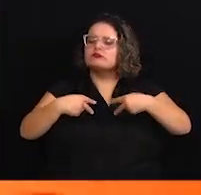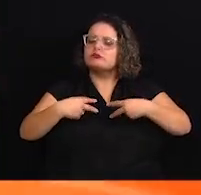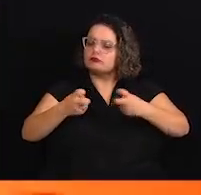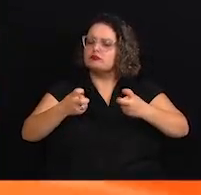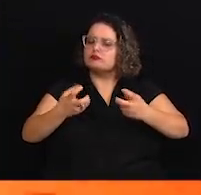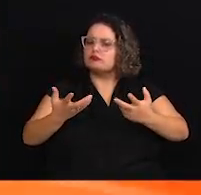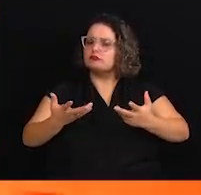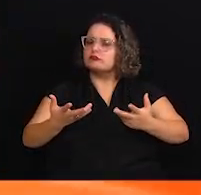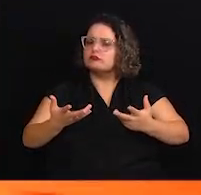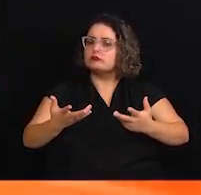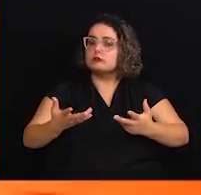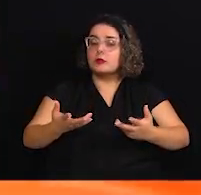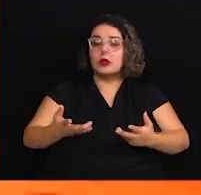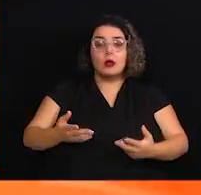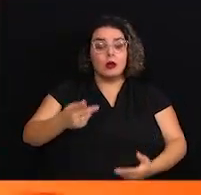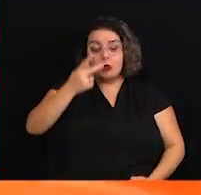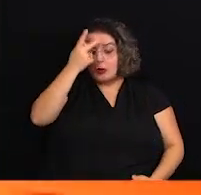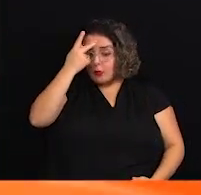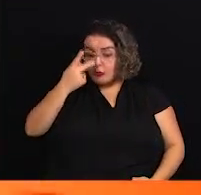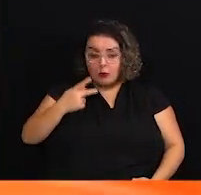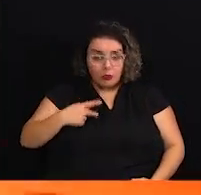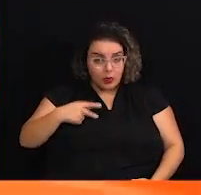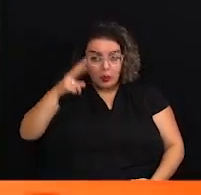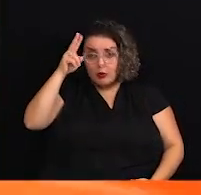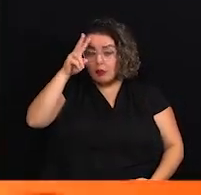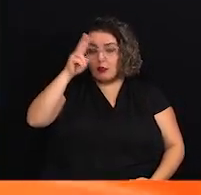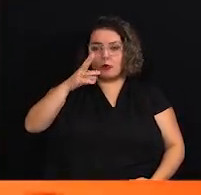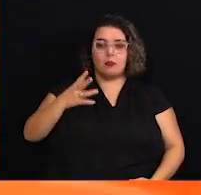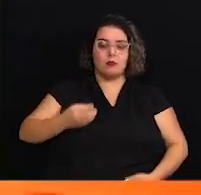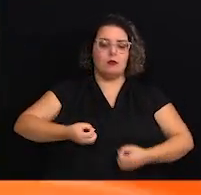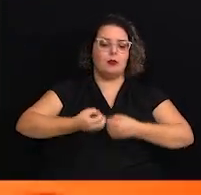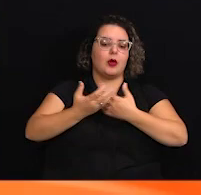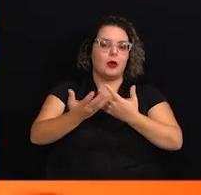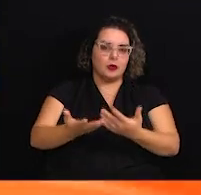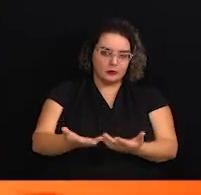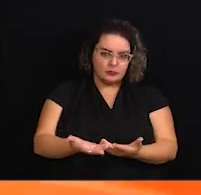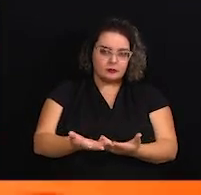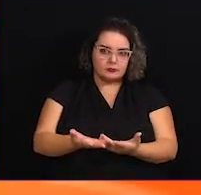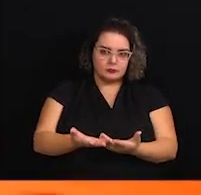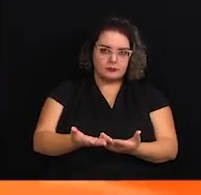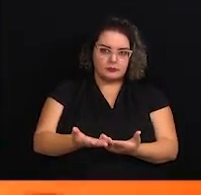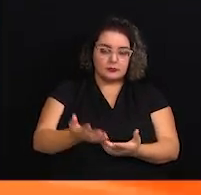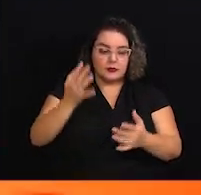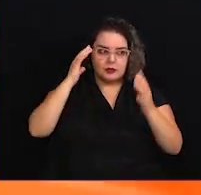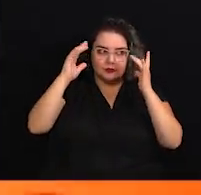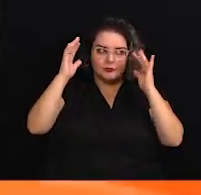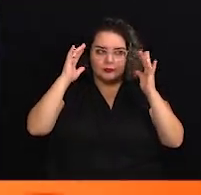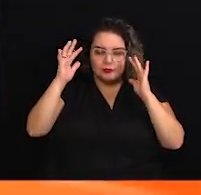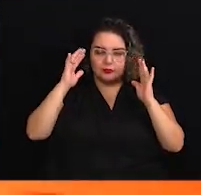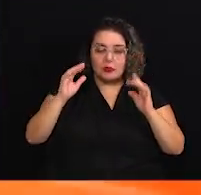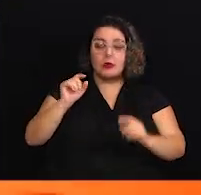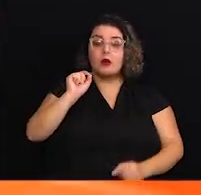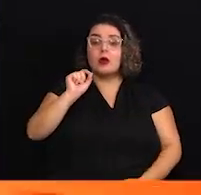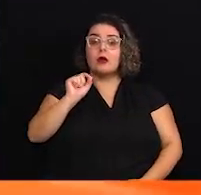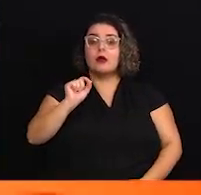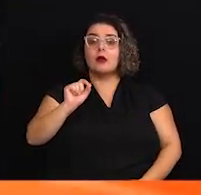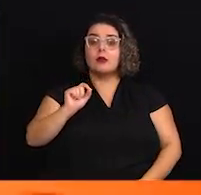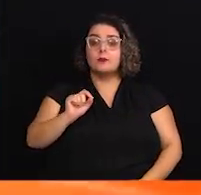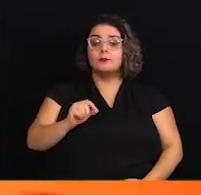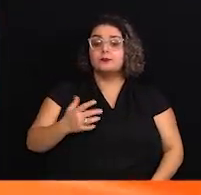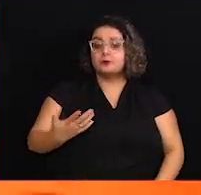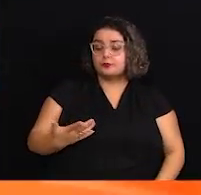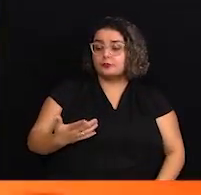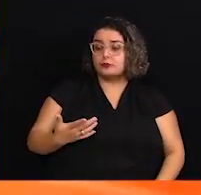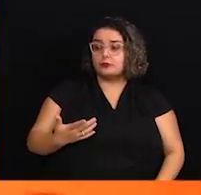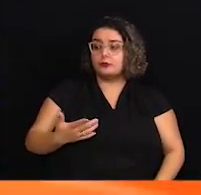identifica bastante e traz as suas próprias histórias para fora da sua mente, da sua memória, que é